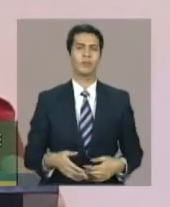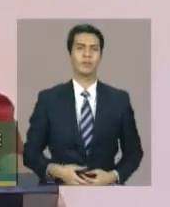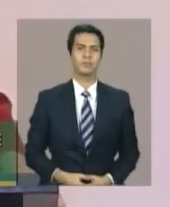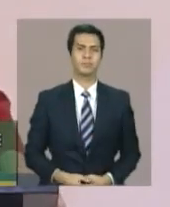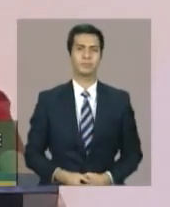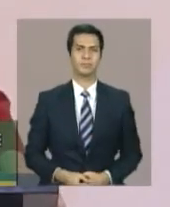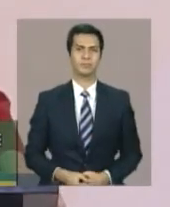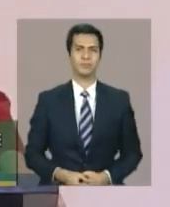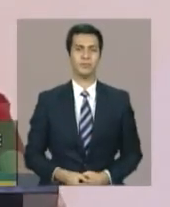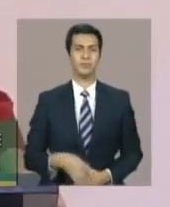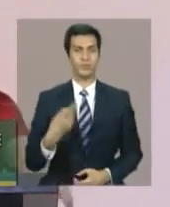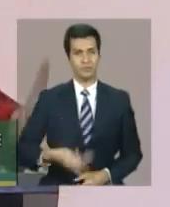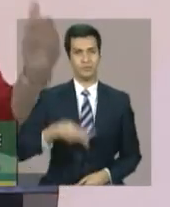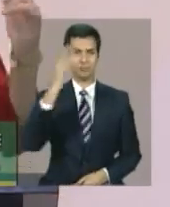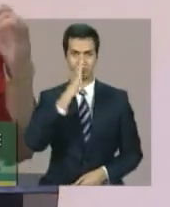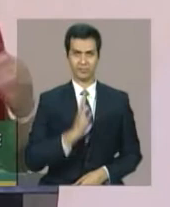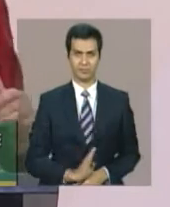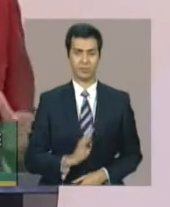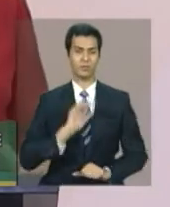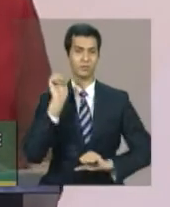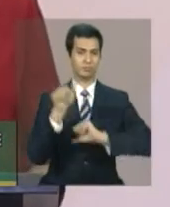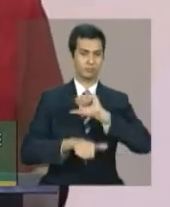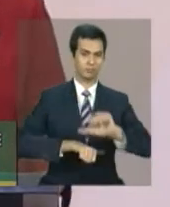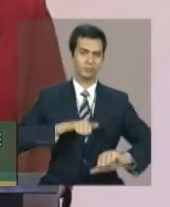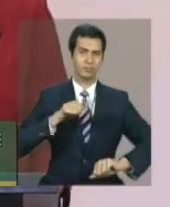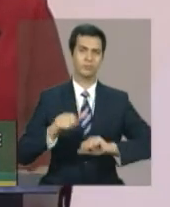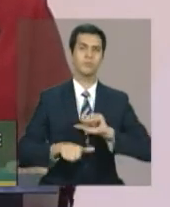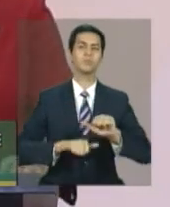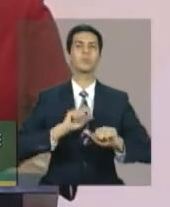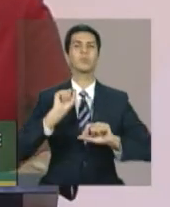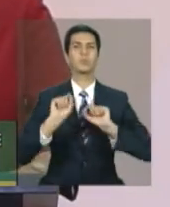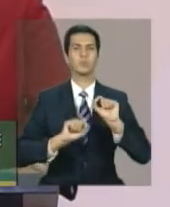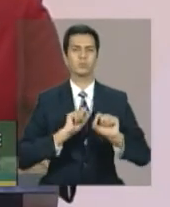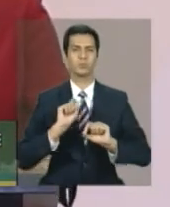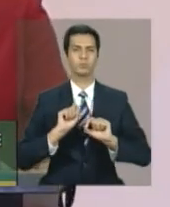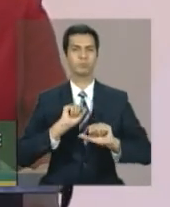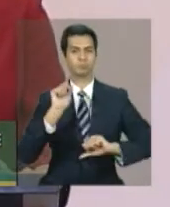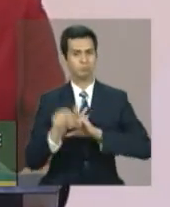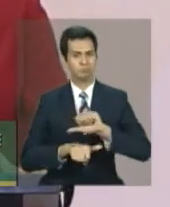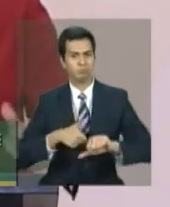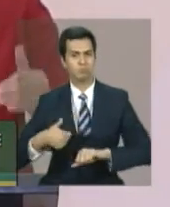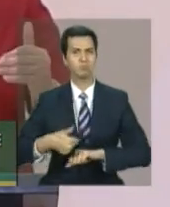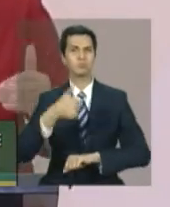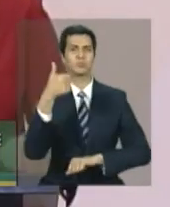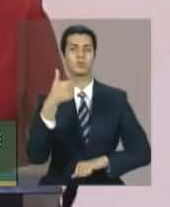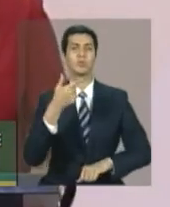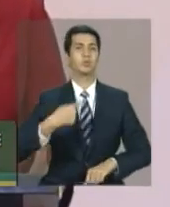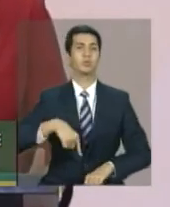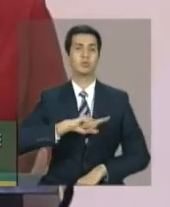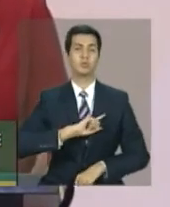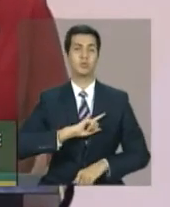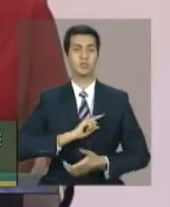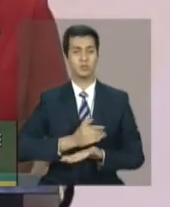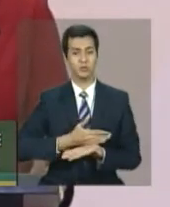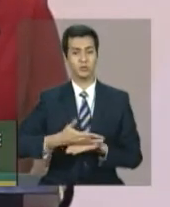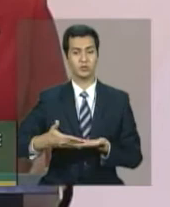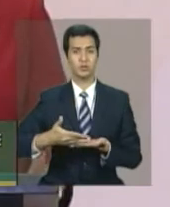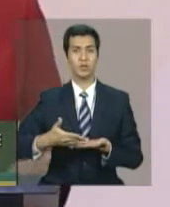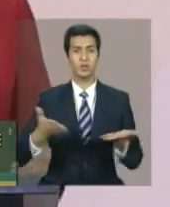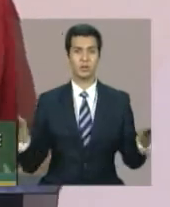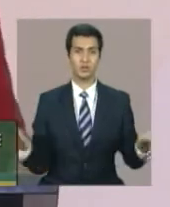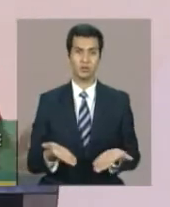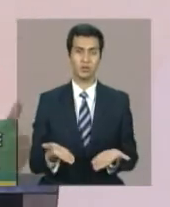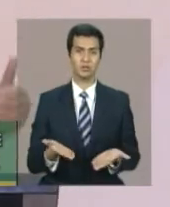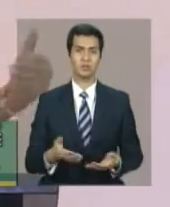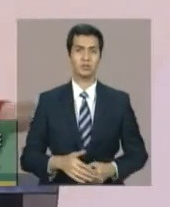transformações que ocorreram no Brasil foi justamente que nós passamos a